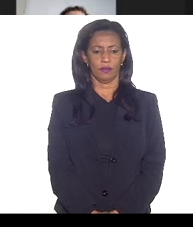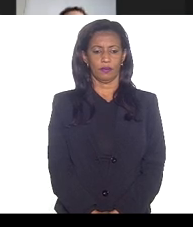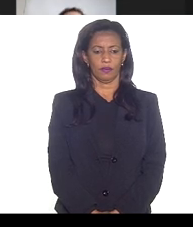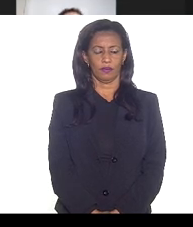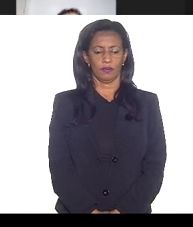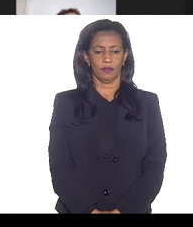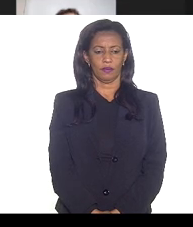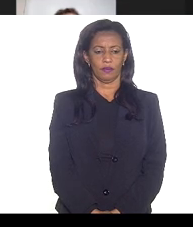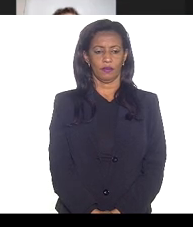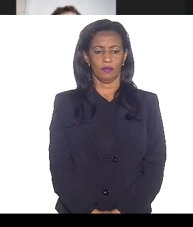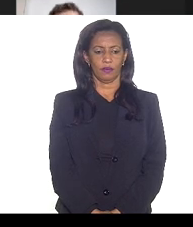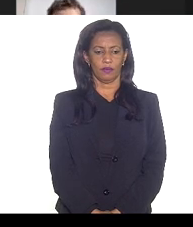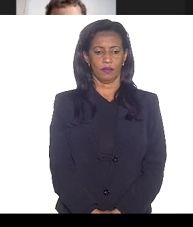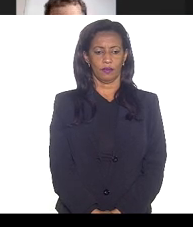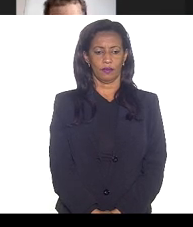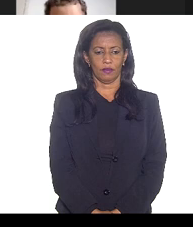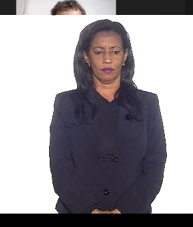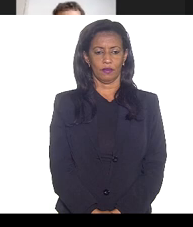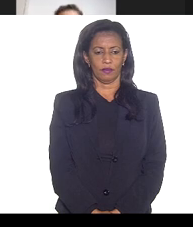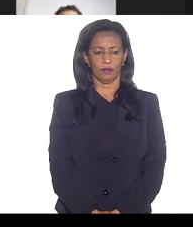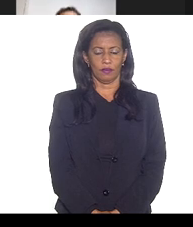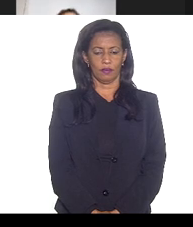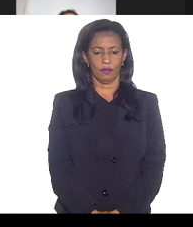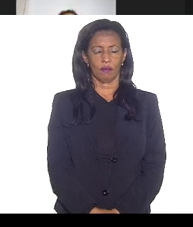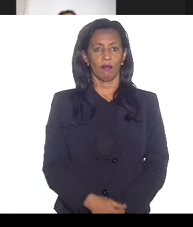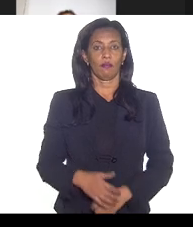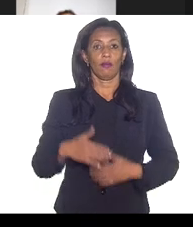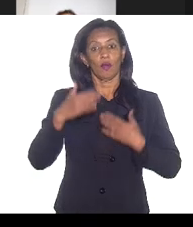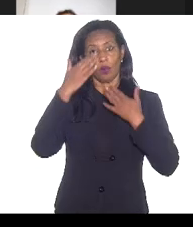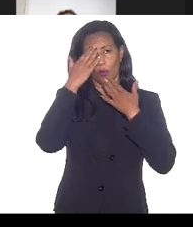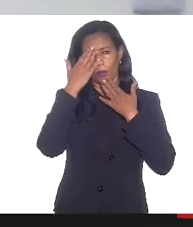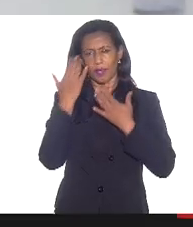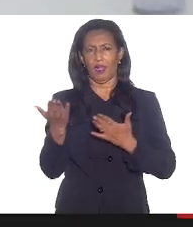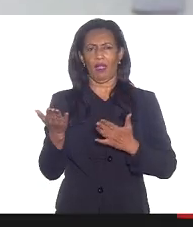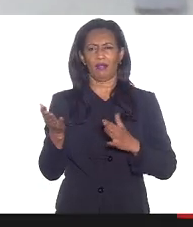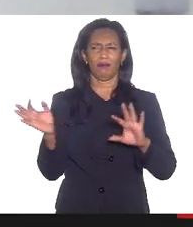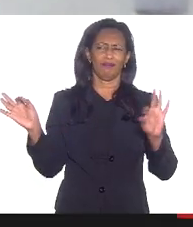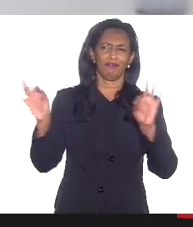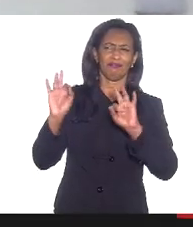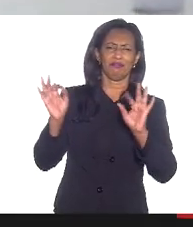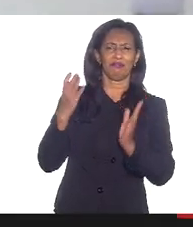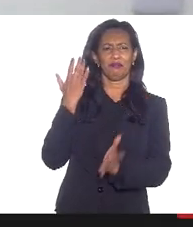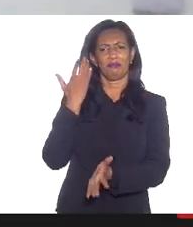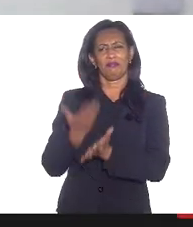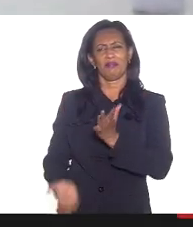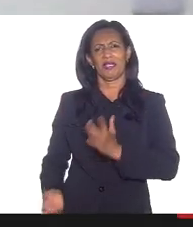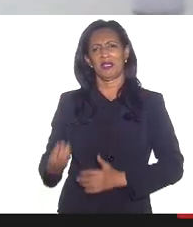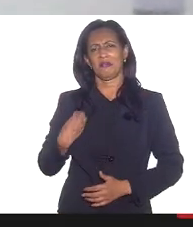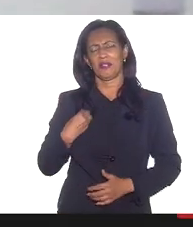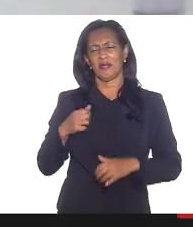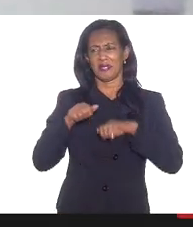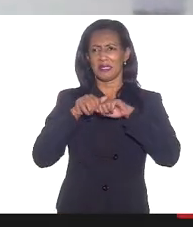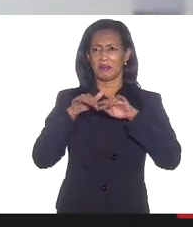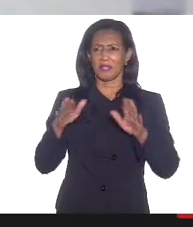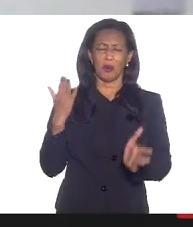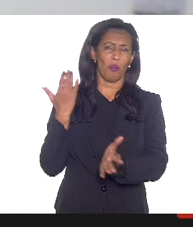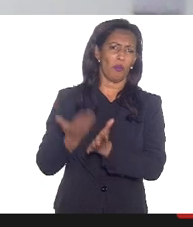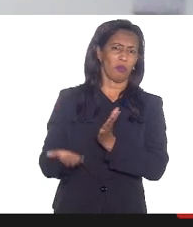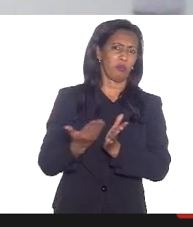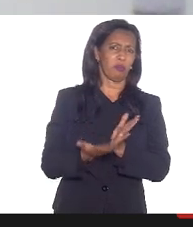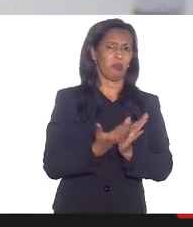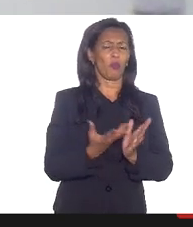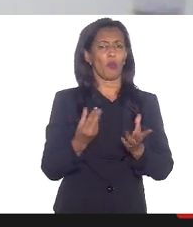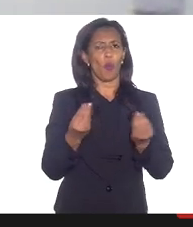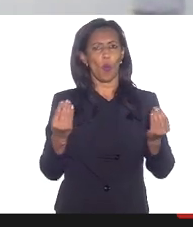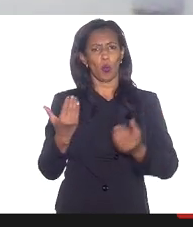Obrigado, que não percamos mais nenhuma vida, né, nesse momento tão difícil, onde essa pandemia já nos levou tanta gente.